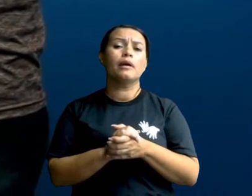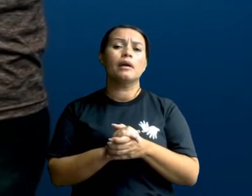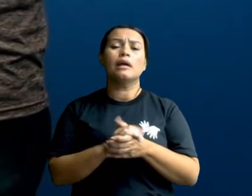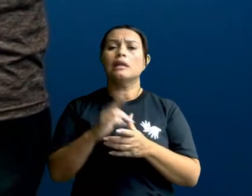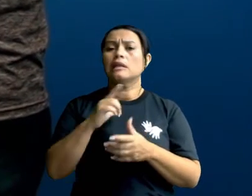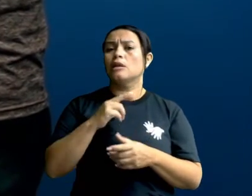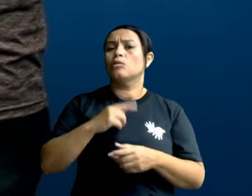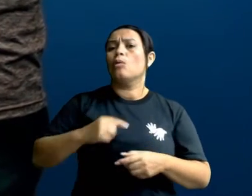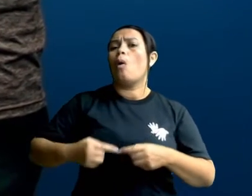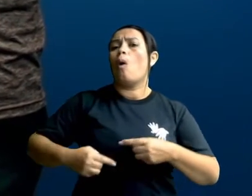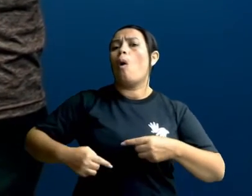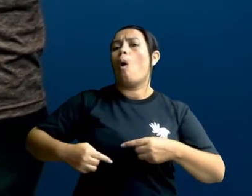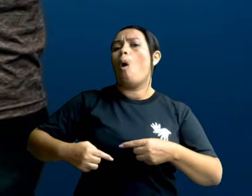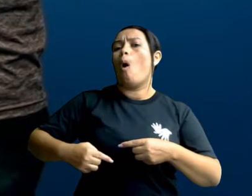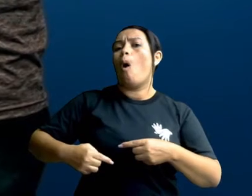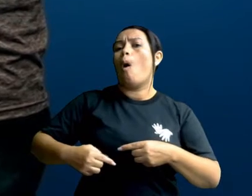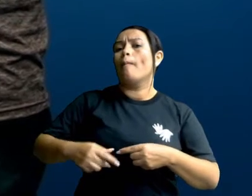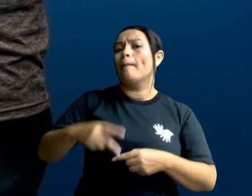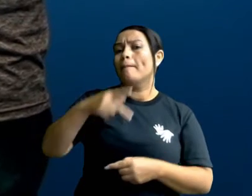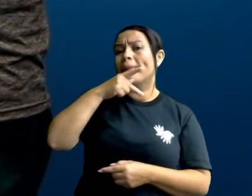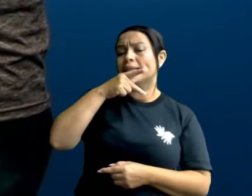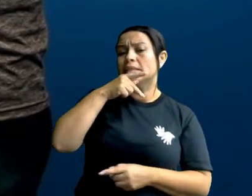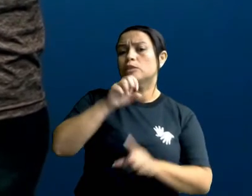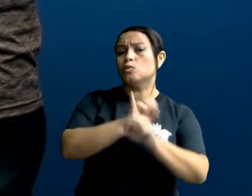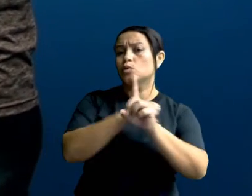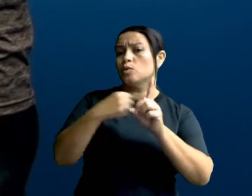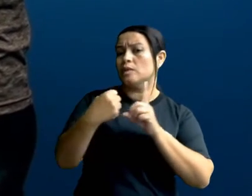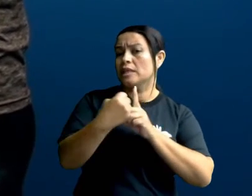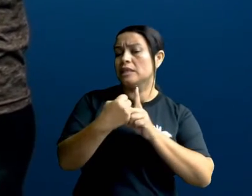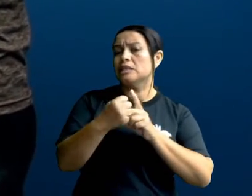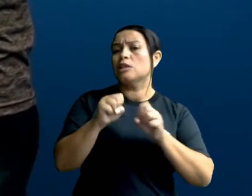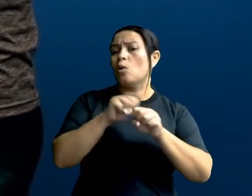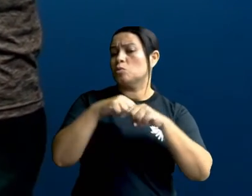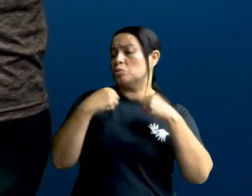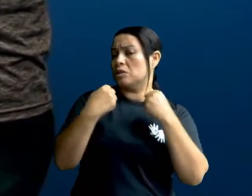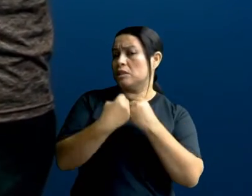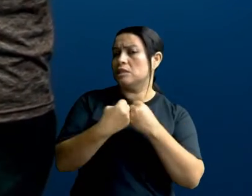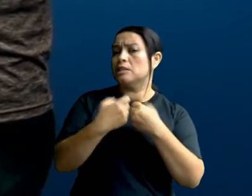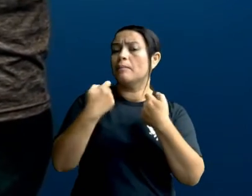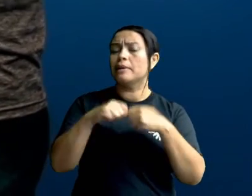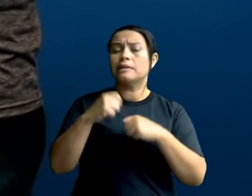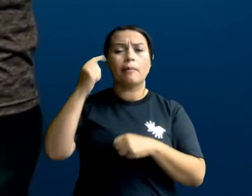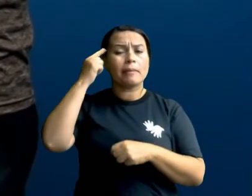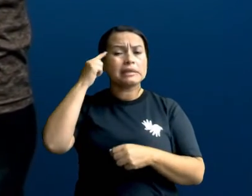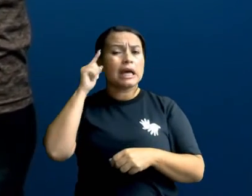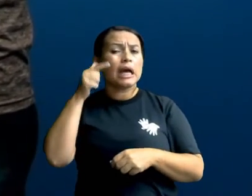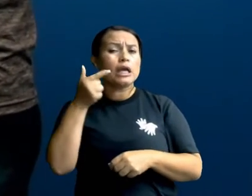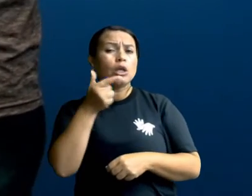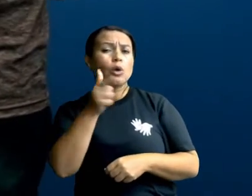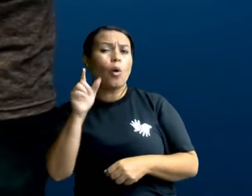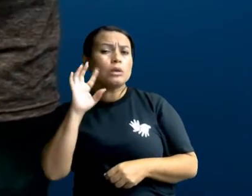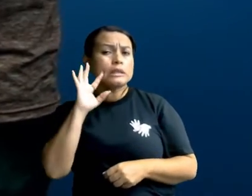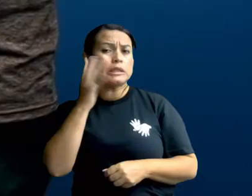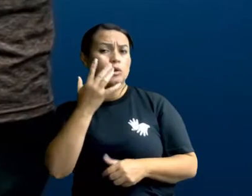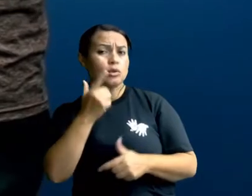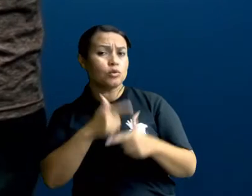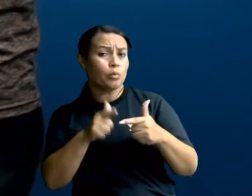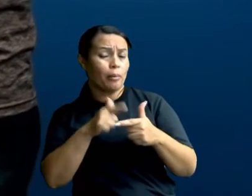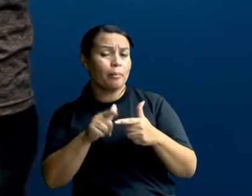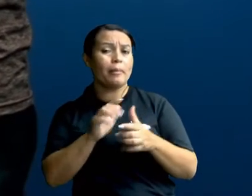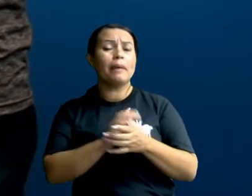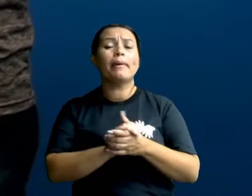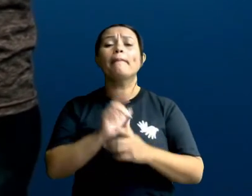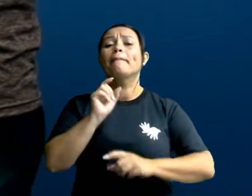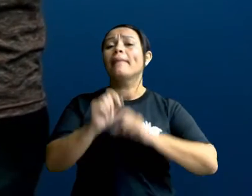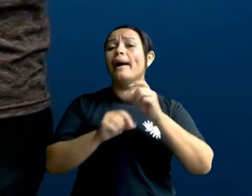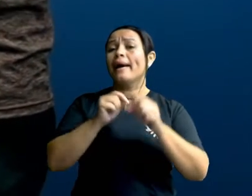do Partido Socialista, ele vai promover uma abertura econômica com outras medidas, né, medidas diferentes daquelas que vinham sendo